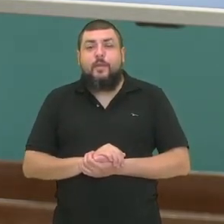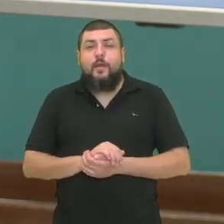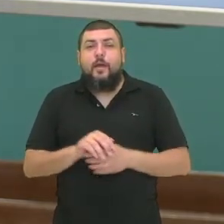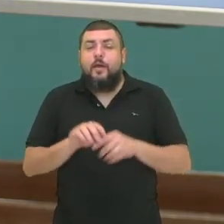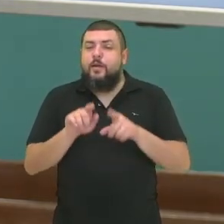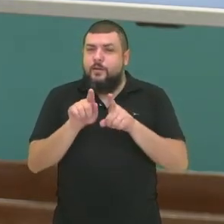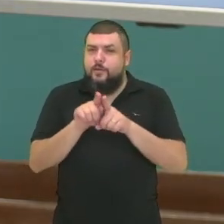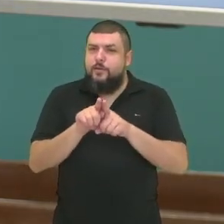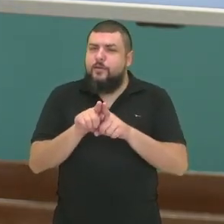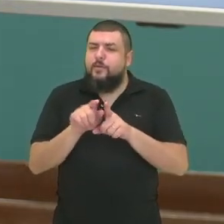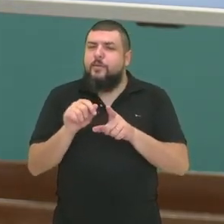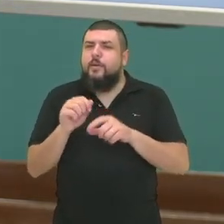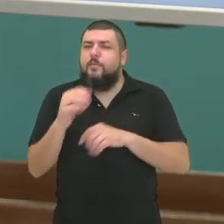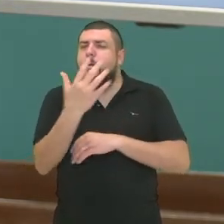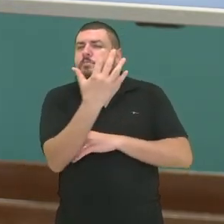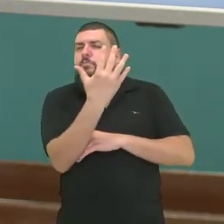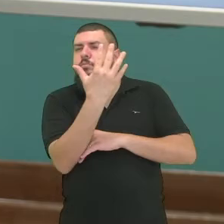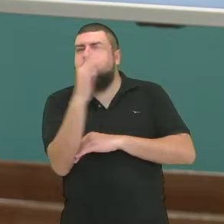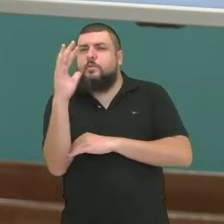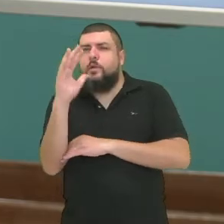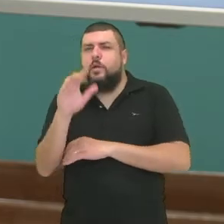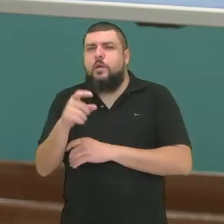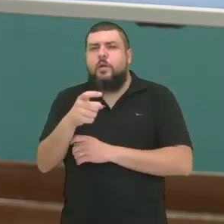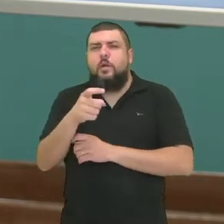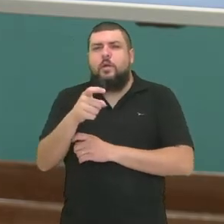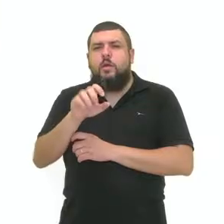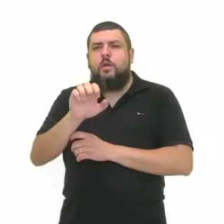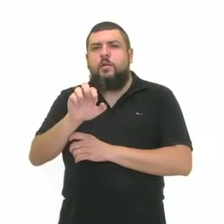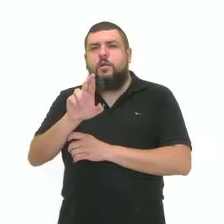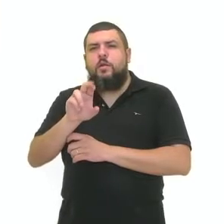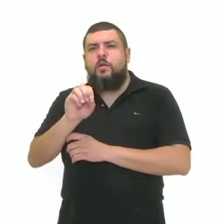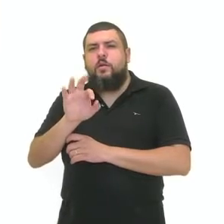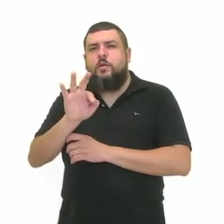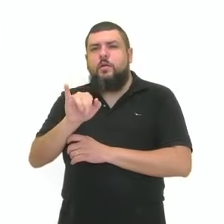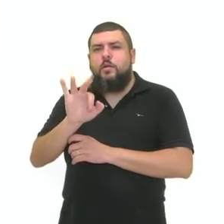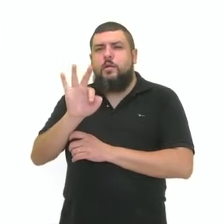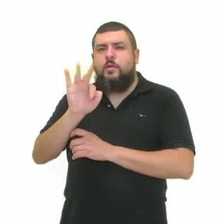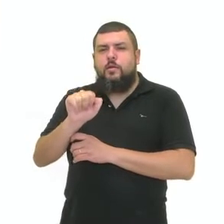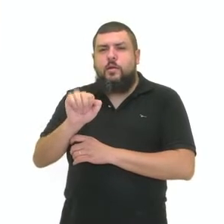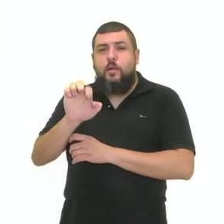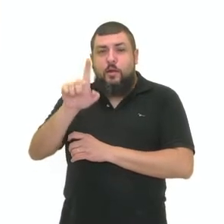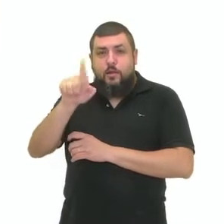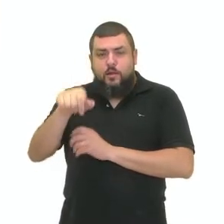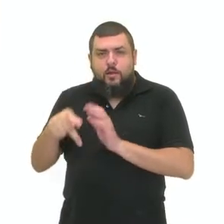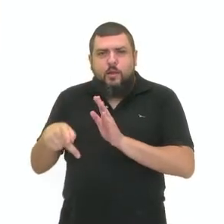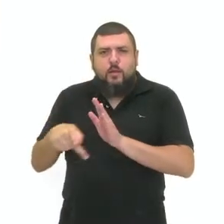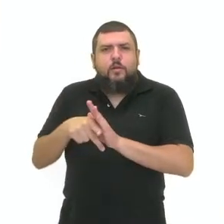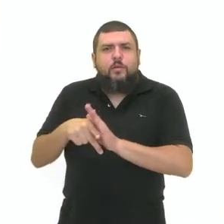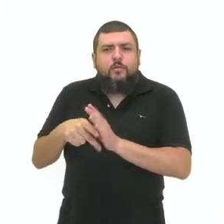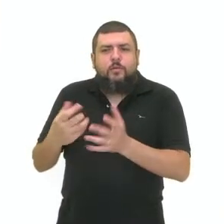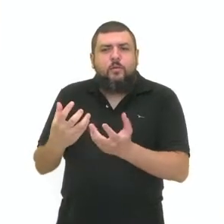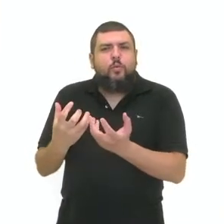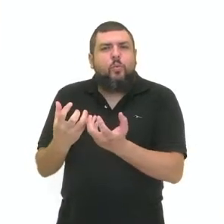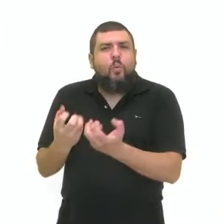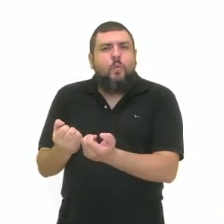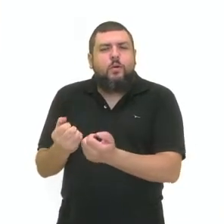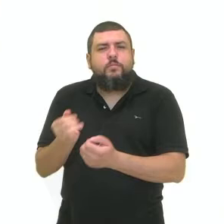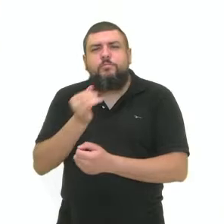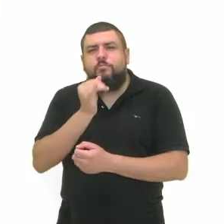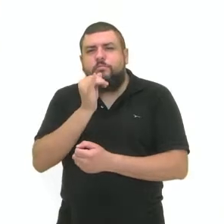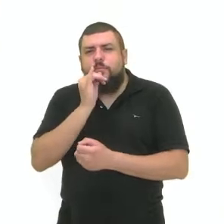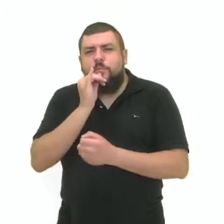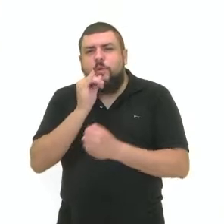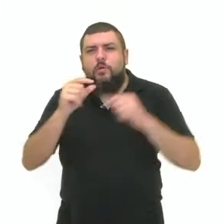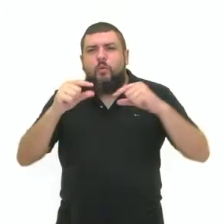ou xerófilas, tá bom? São aquelas que conseguem viver em regiões de deserto ou semiáridas, como os cactos, por exemplo, tá